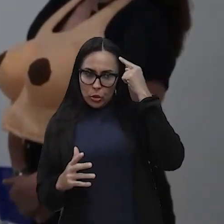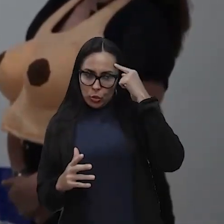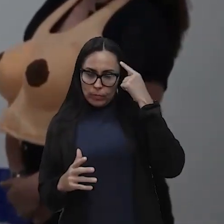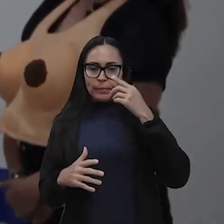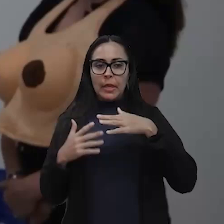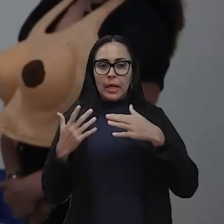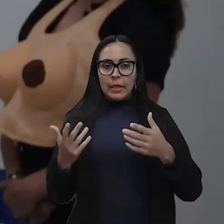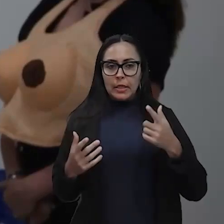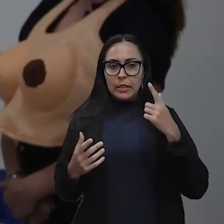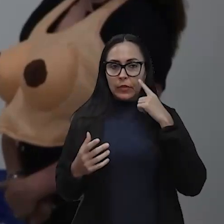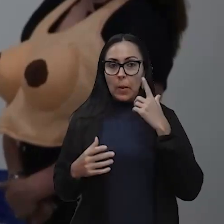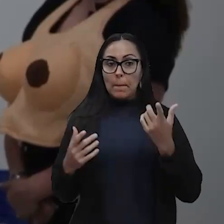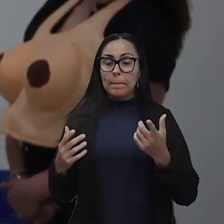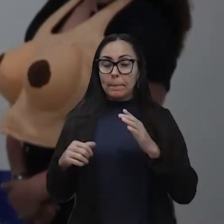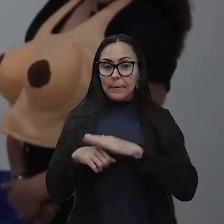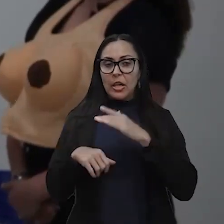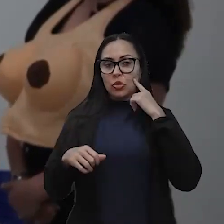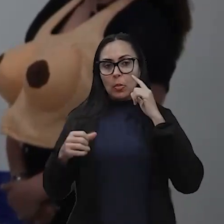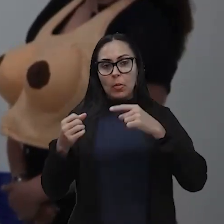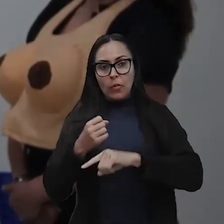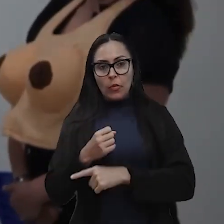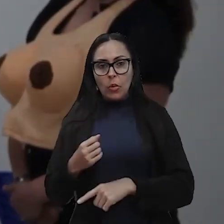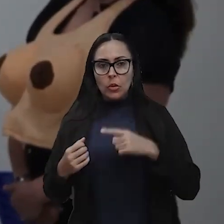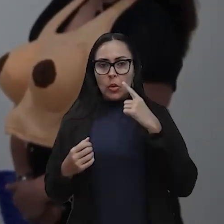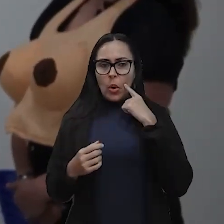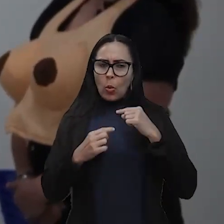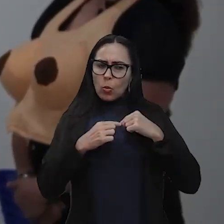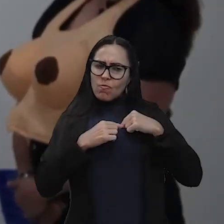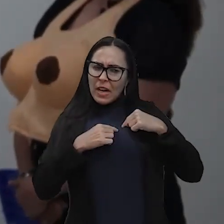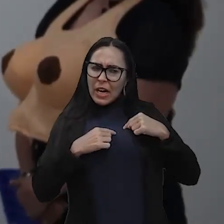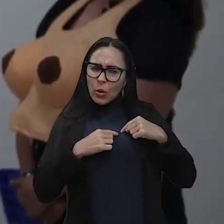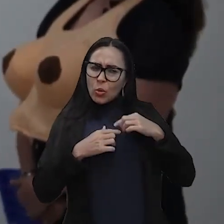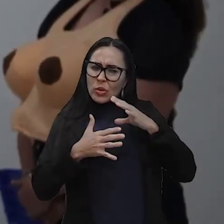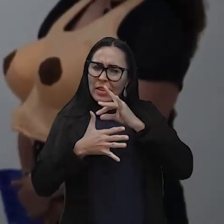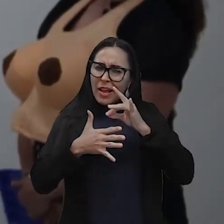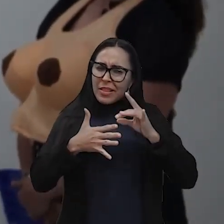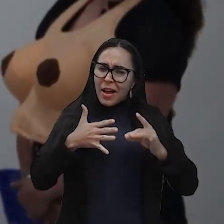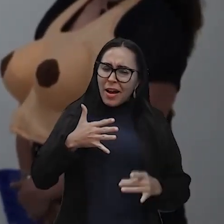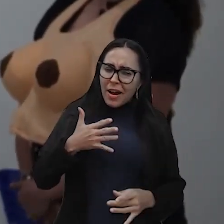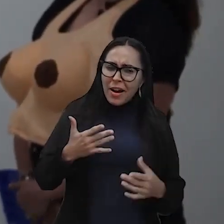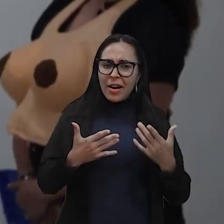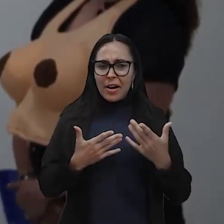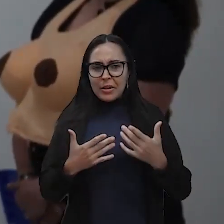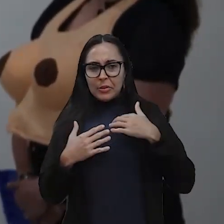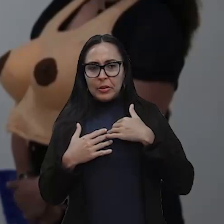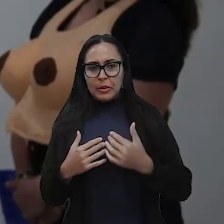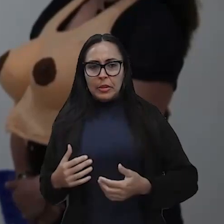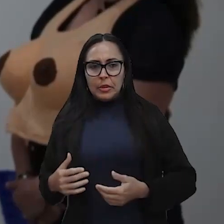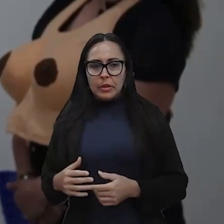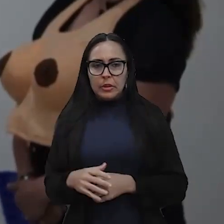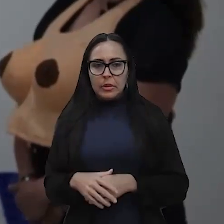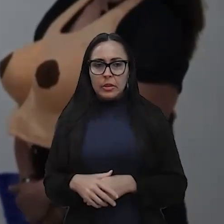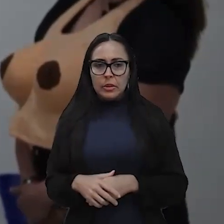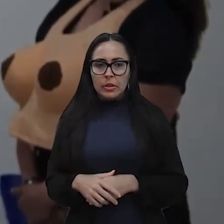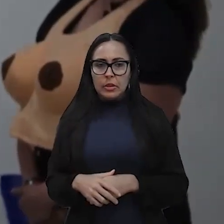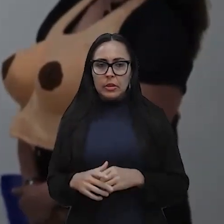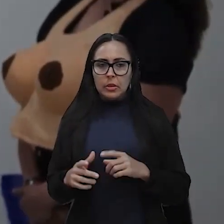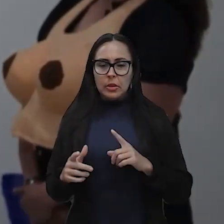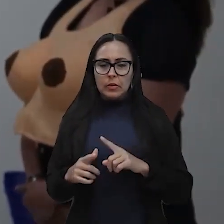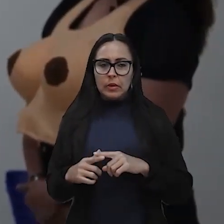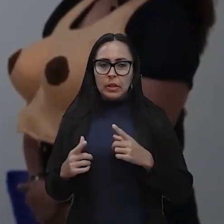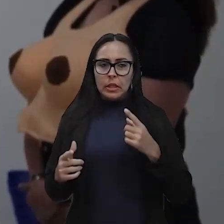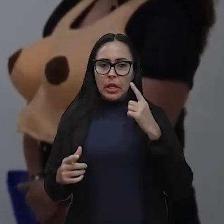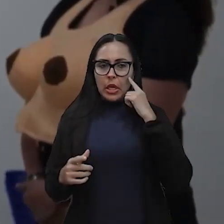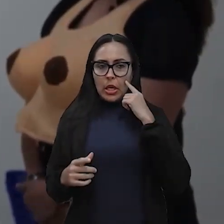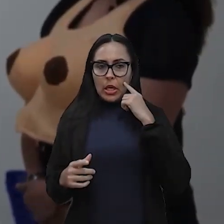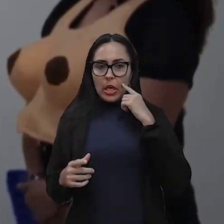mais profundo, tipo, algum carocinho mais detalhado. E não simplesmente como é que eu posso dizer? Eu vou falar, mas não é bem